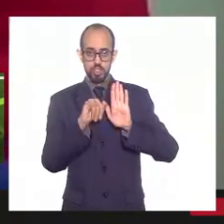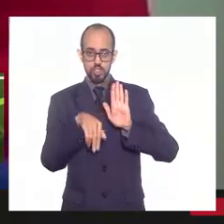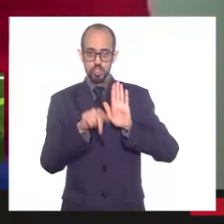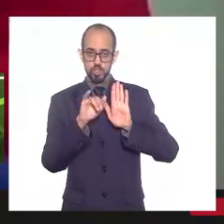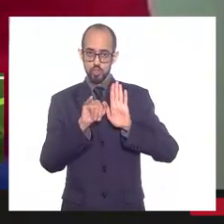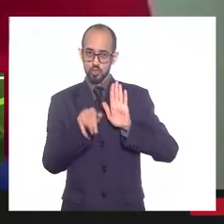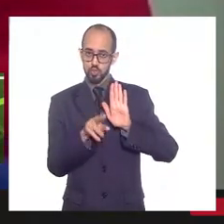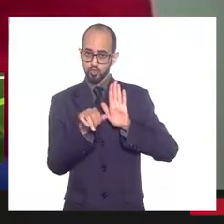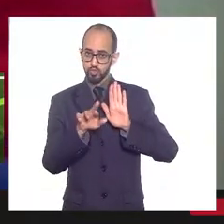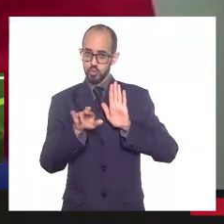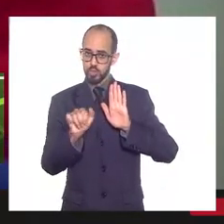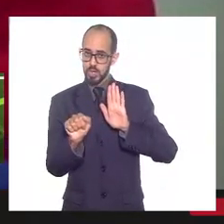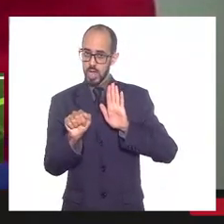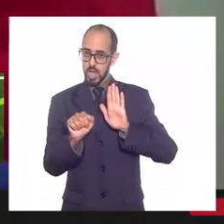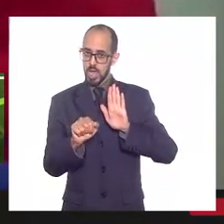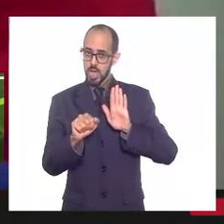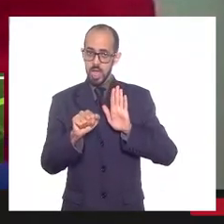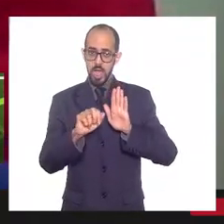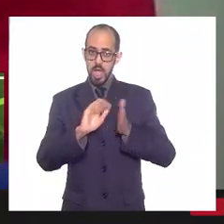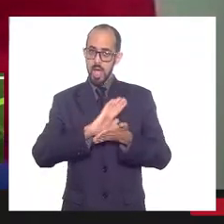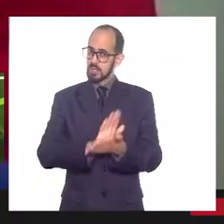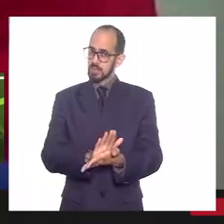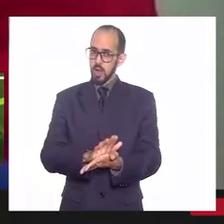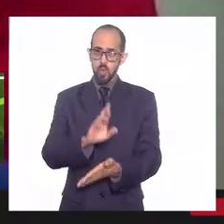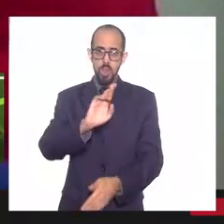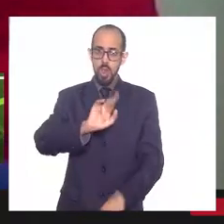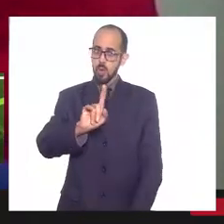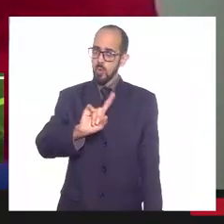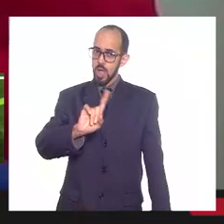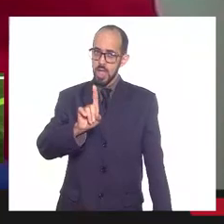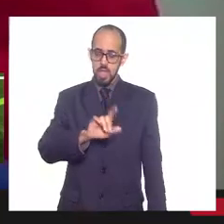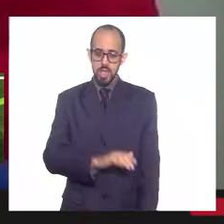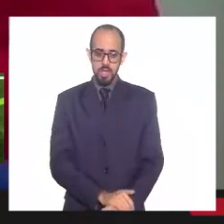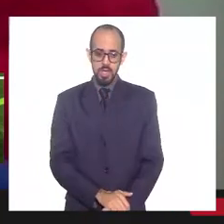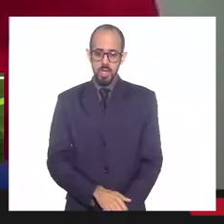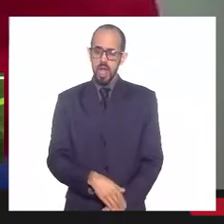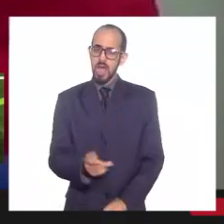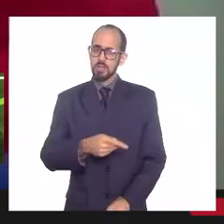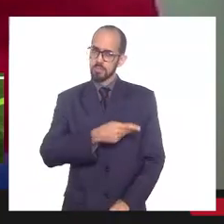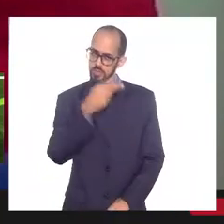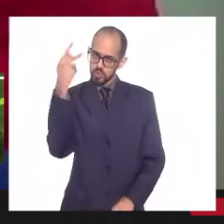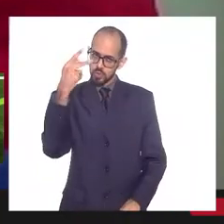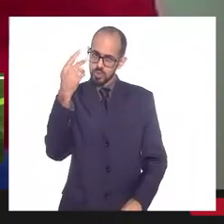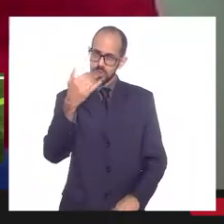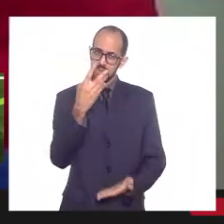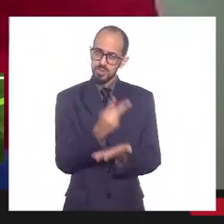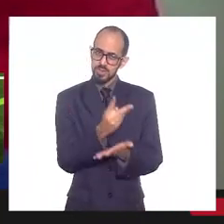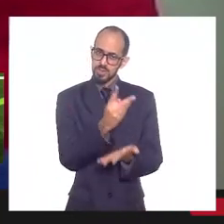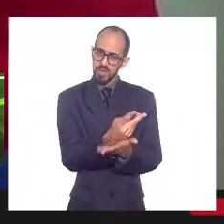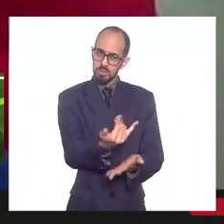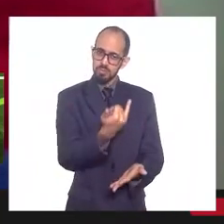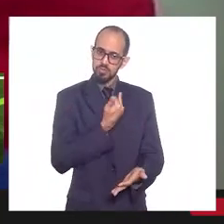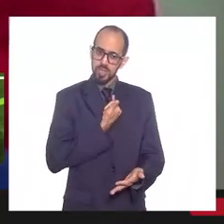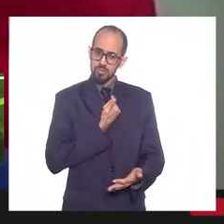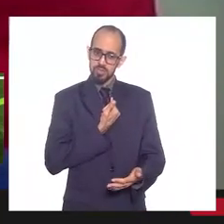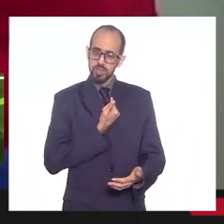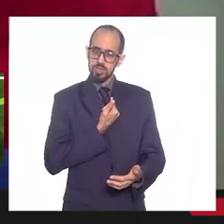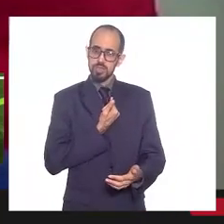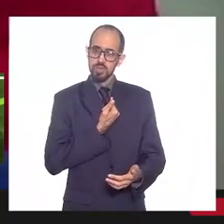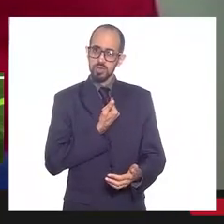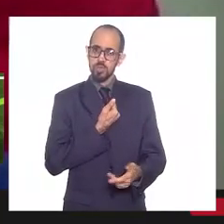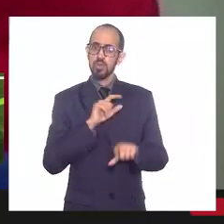é esse tema é recorrente nessa CP né as pessoas os operadores da